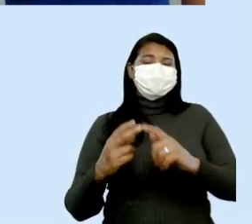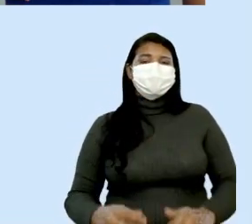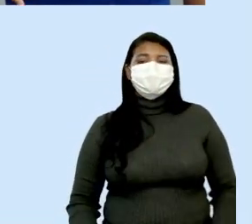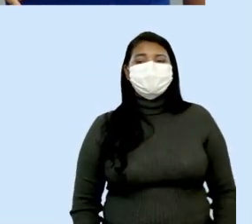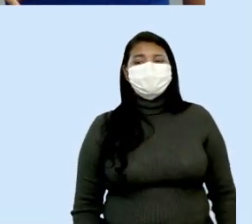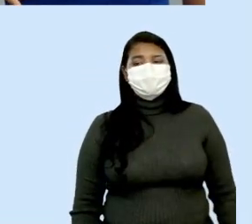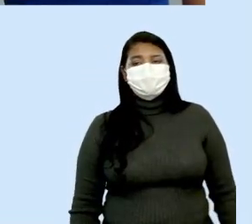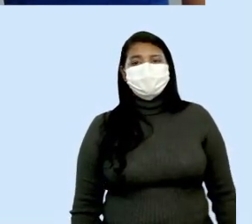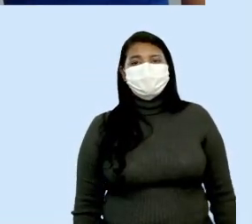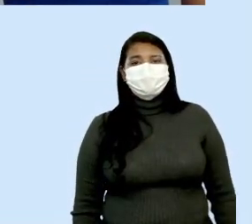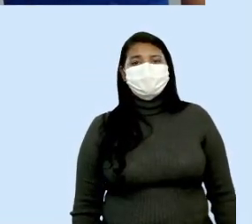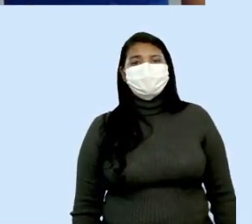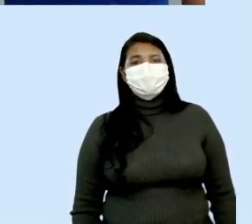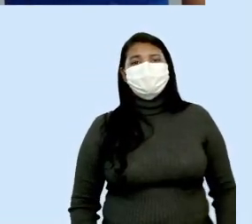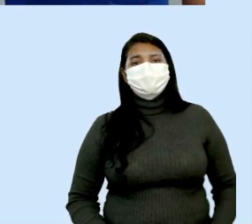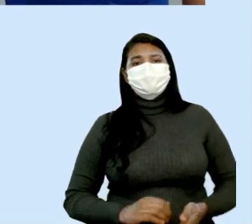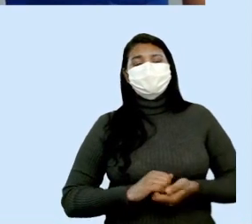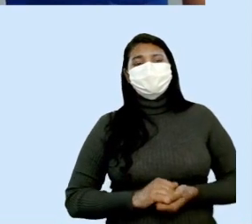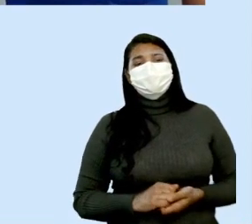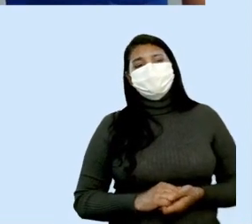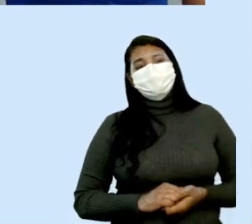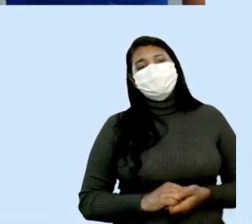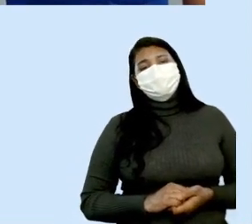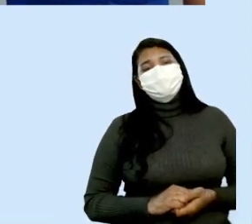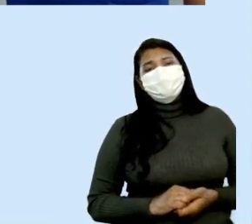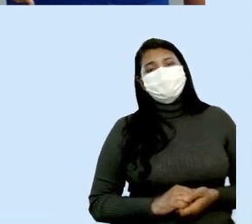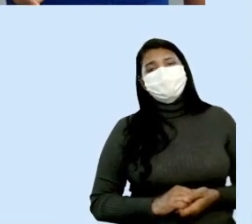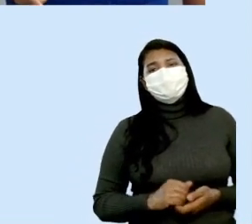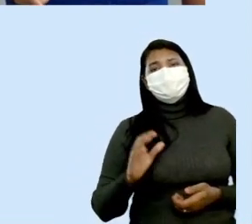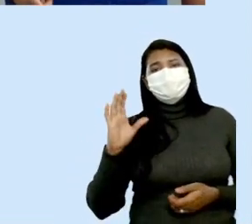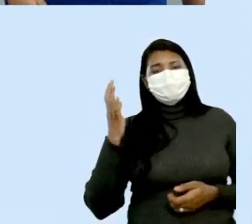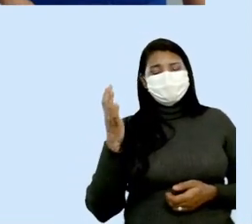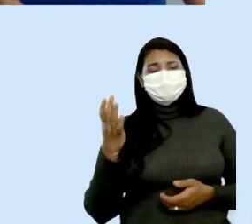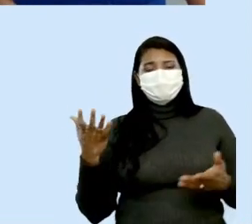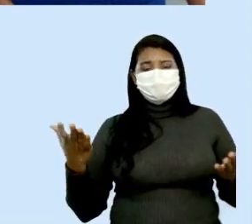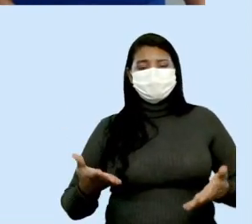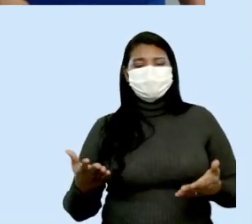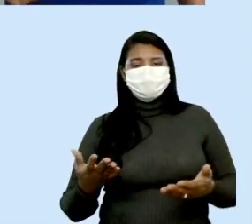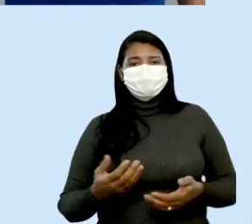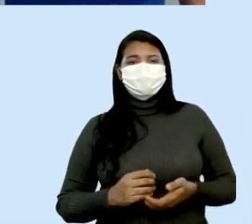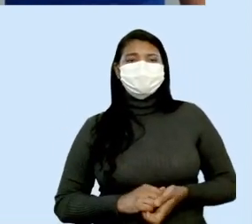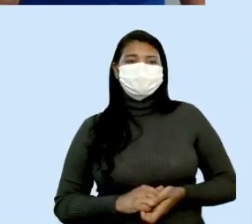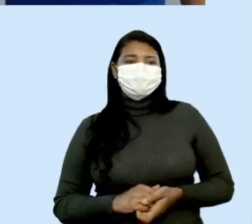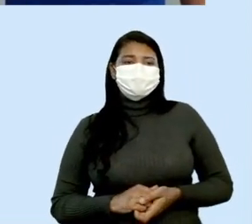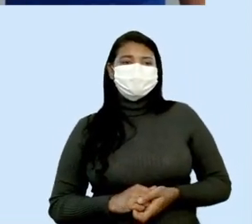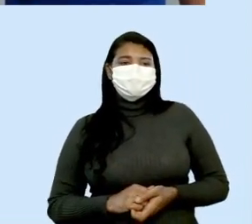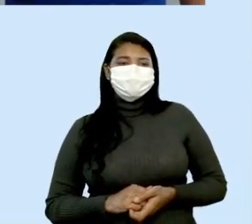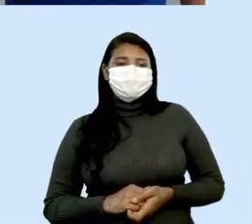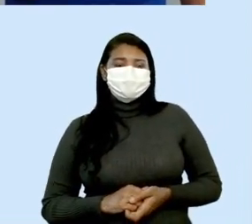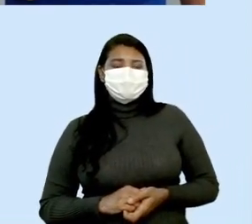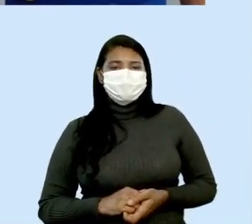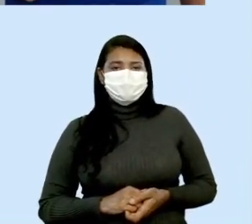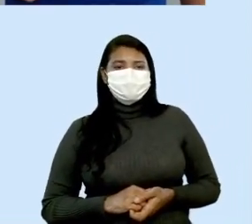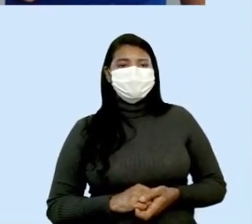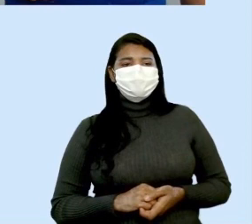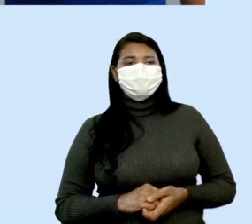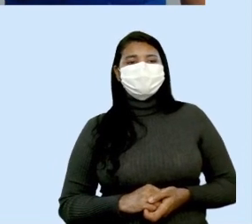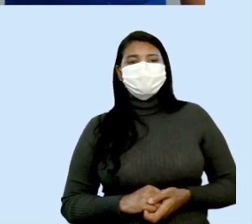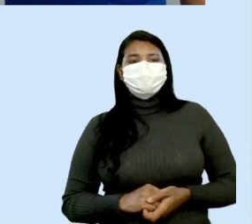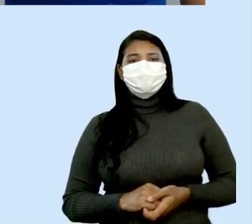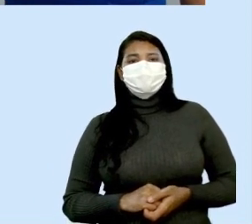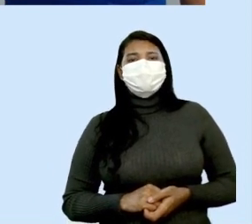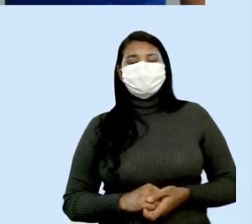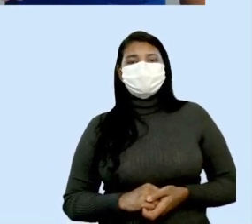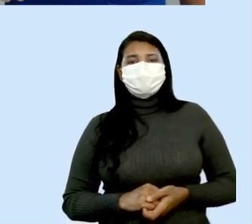pessoa é a terceira pessoa do singular, o das, e o tempo é o present. Como, por exemplo, I